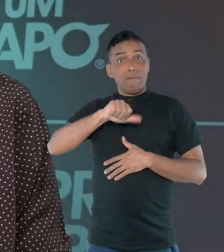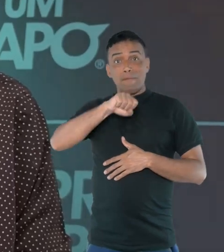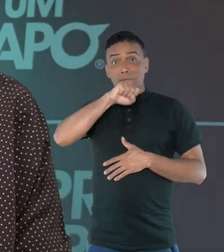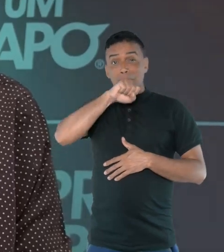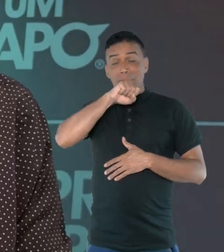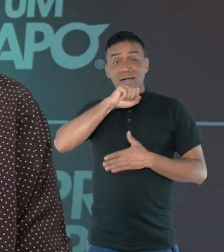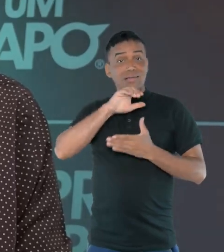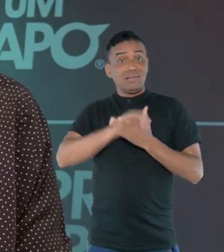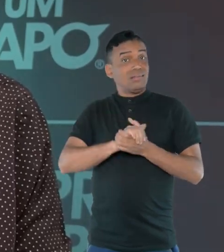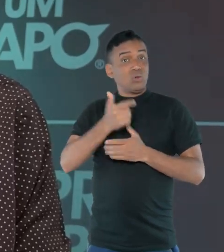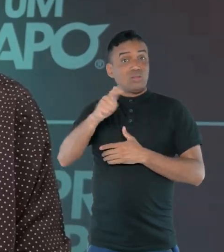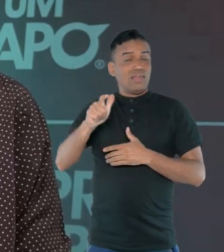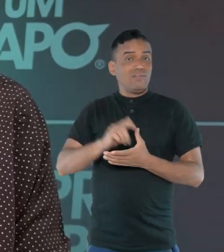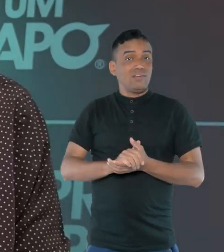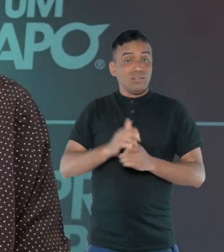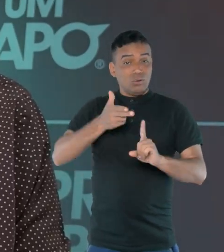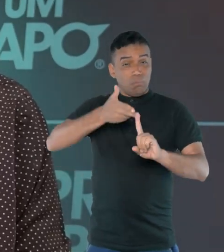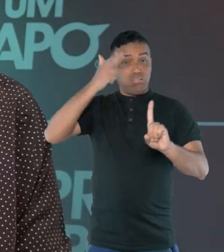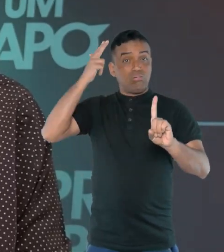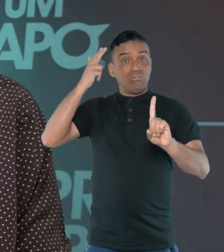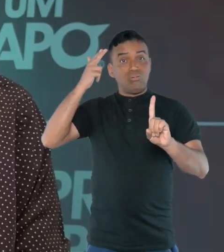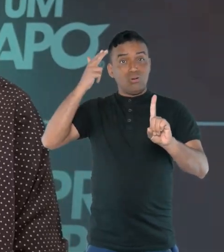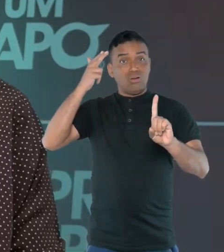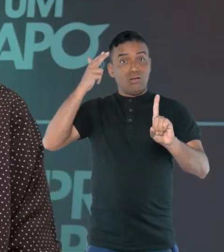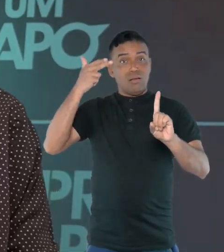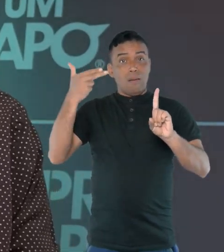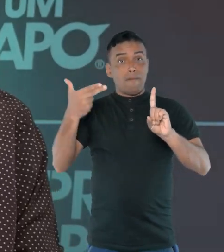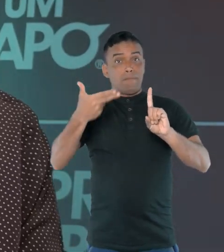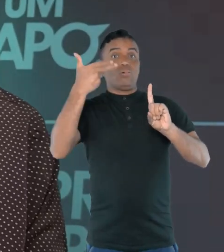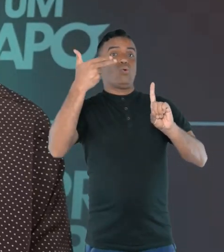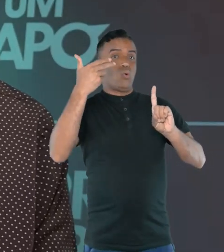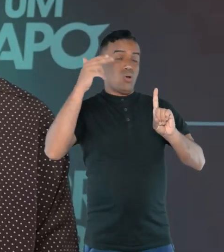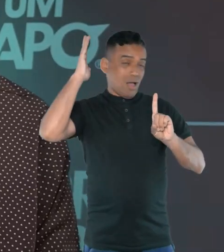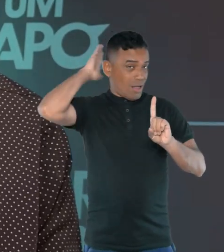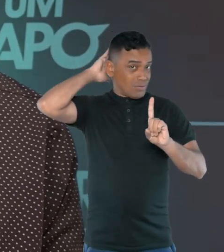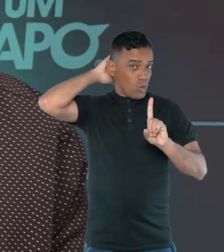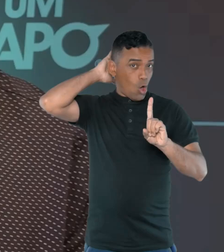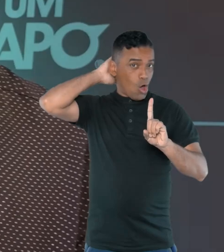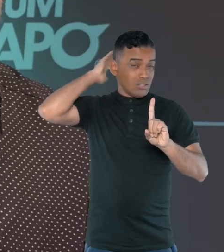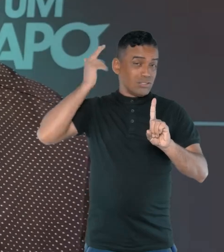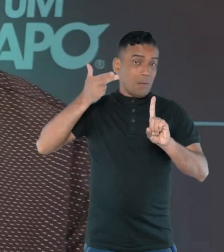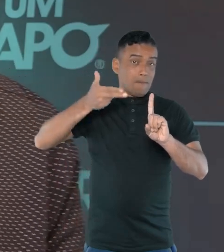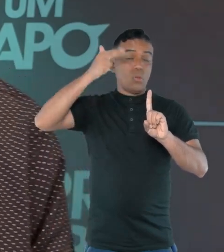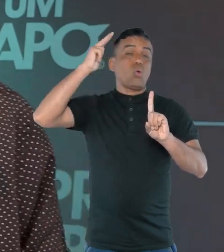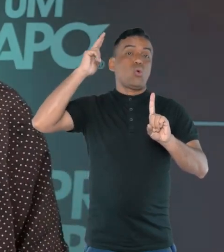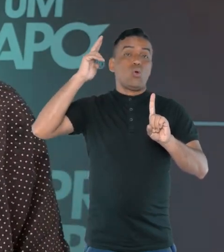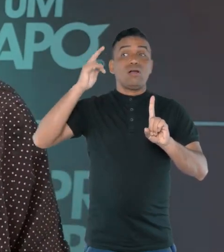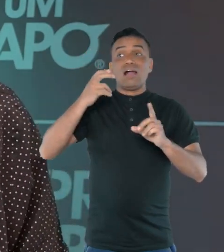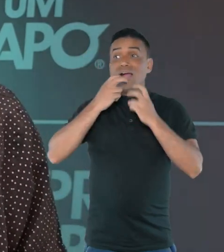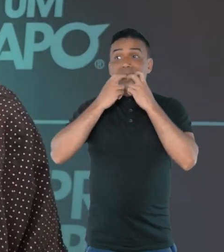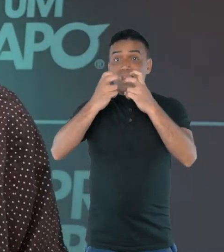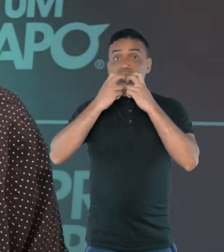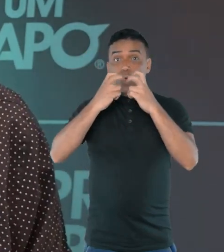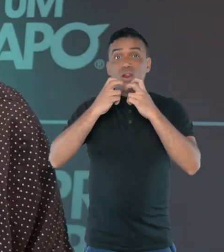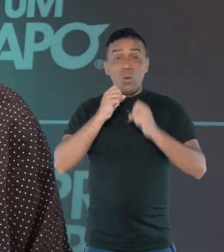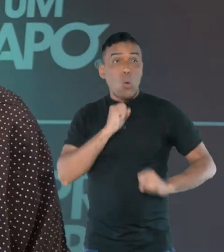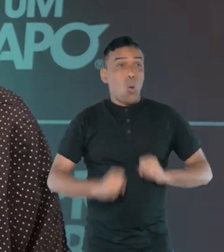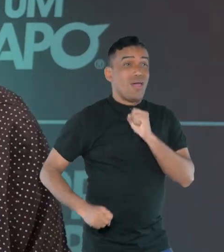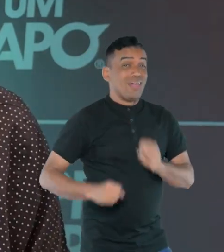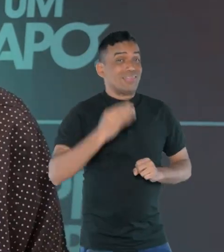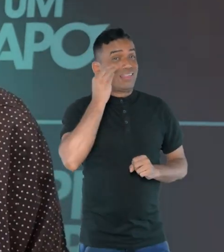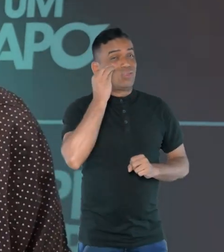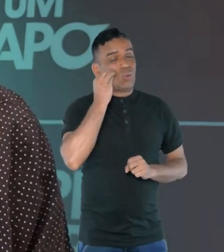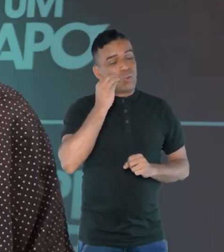Um tiro na nuca e outro nas costas. Ela caiu quando tentou correr. Maneco ainda avisou para não gritar. Uma pena que